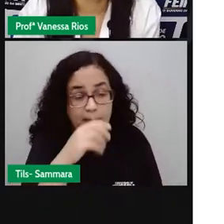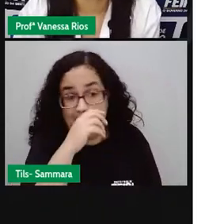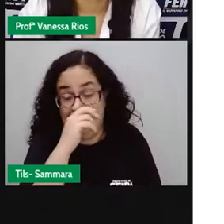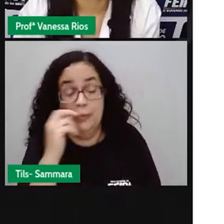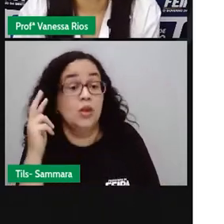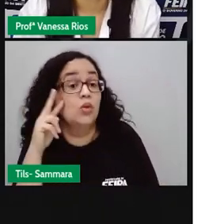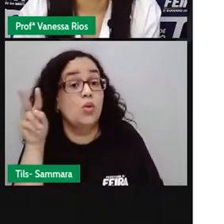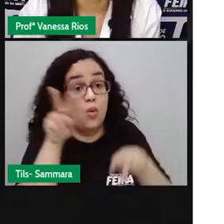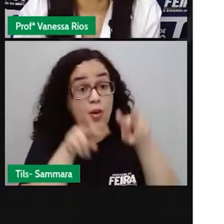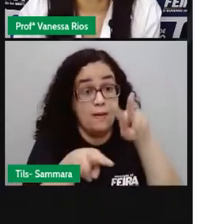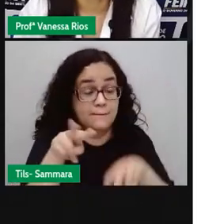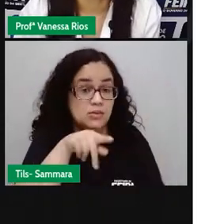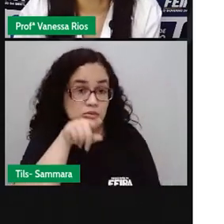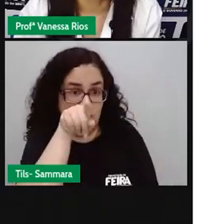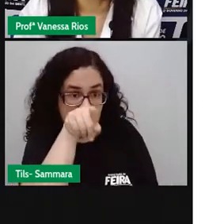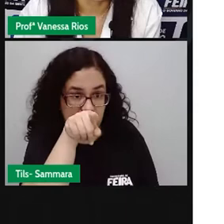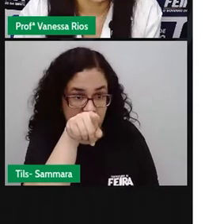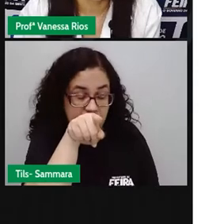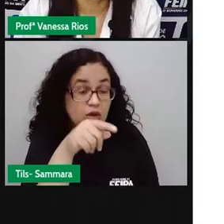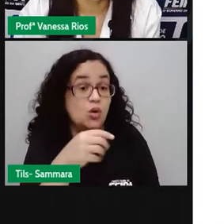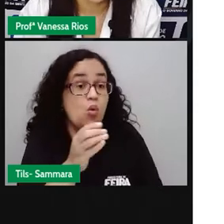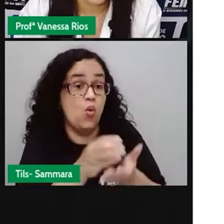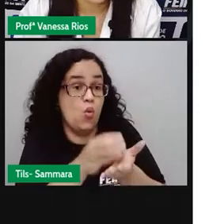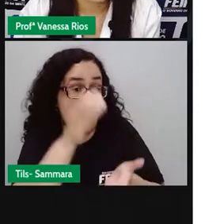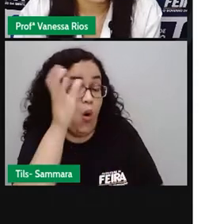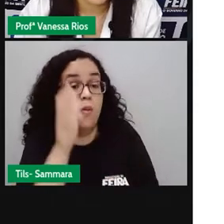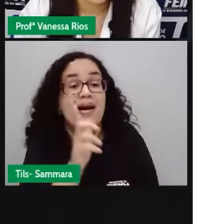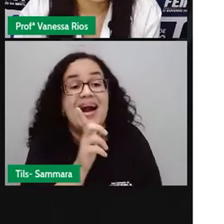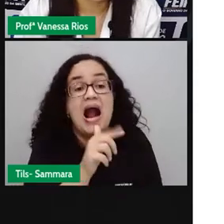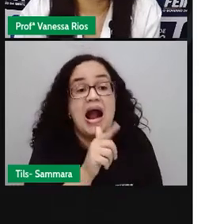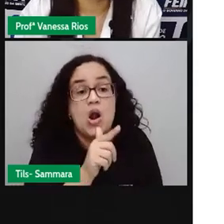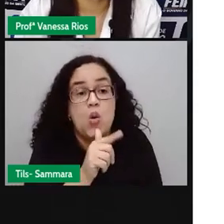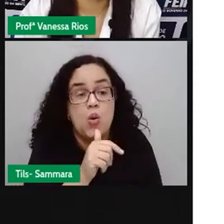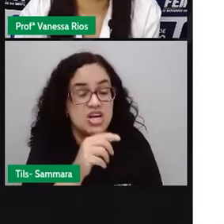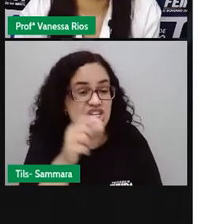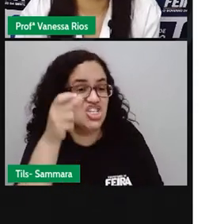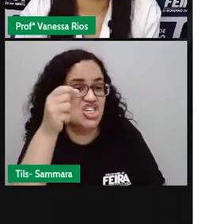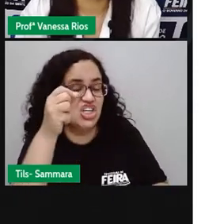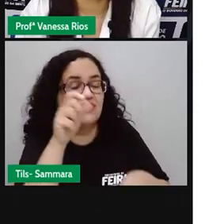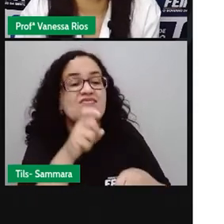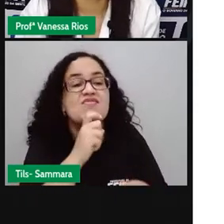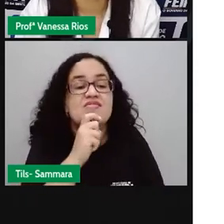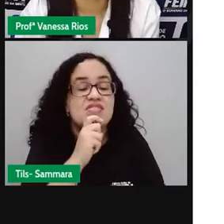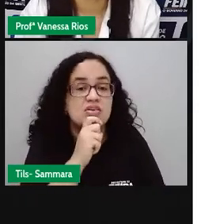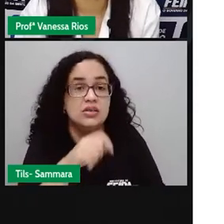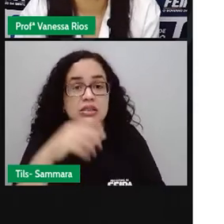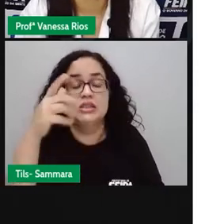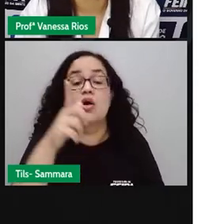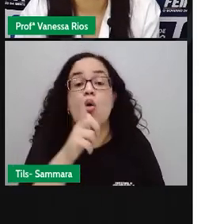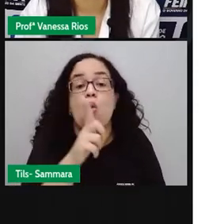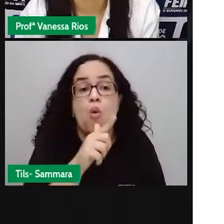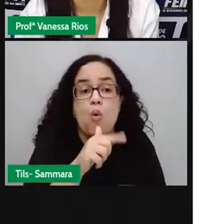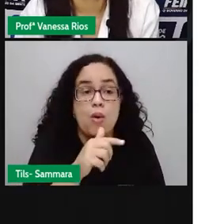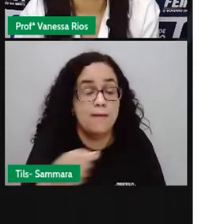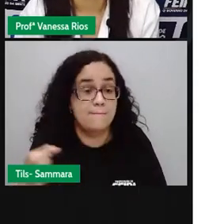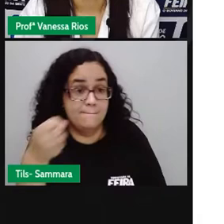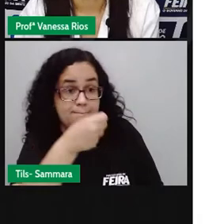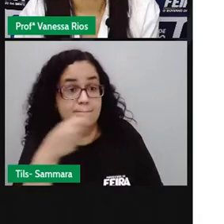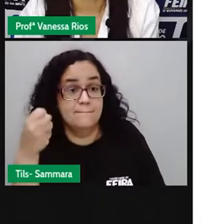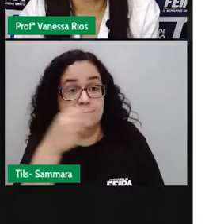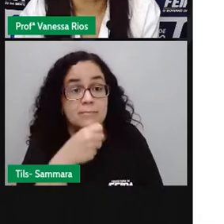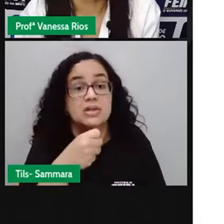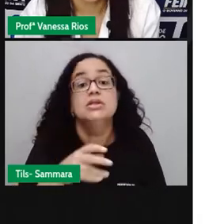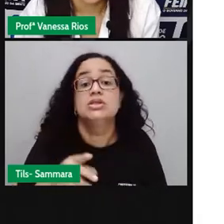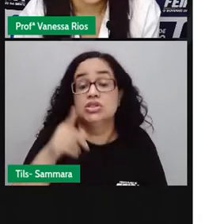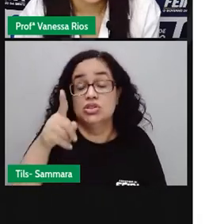Quando a gente observa aí de um lado um copo com água, né, e gelo. Do outro tem um copo com uma bebida